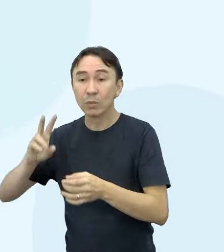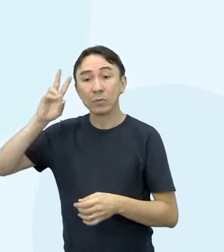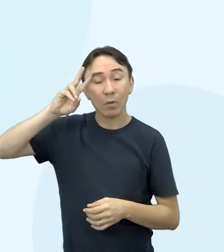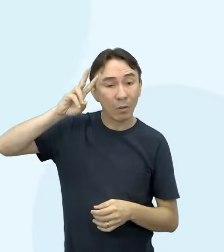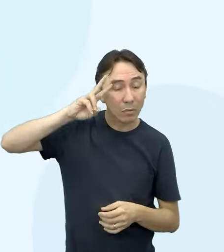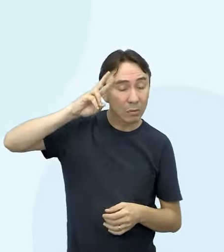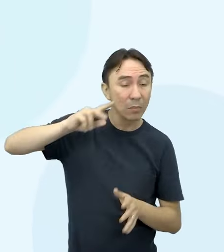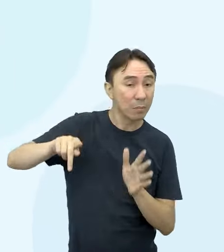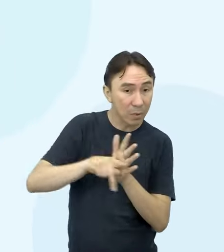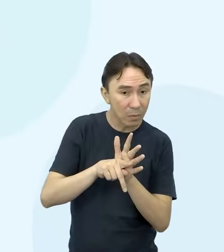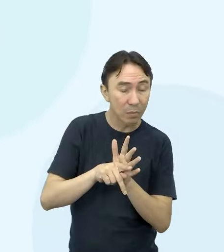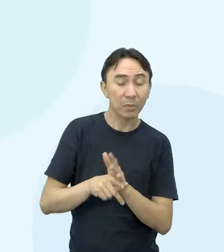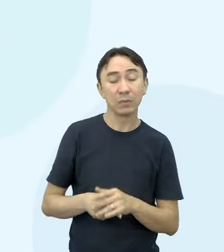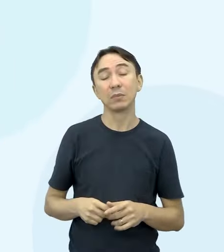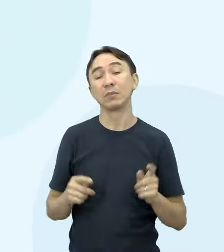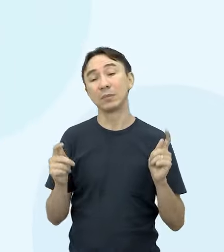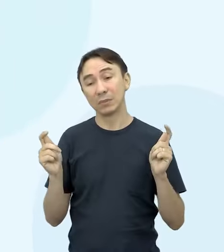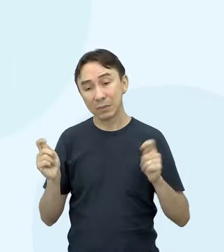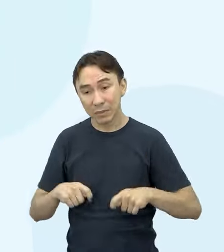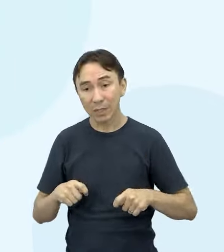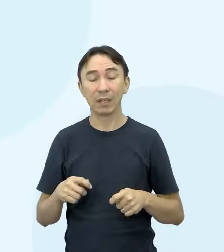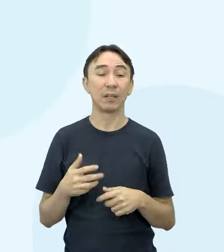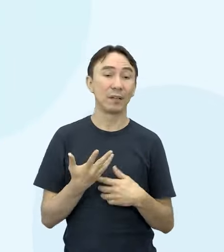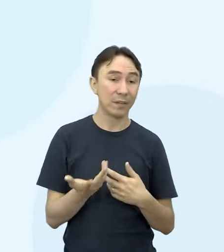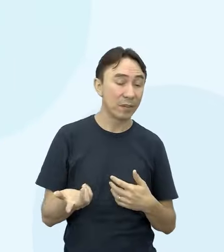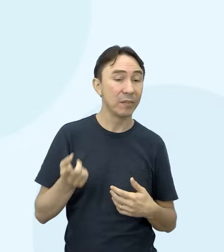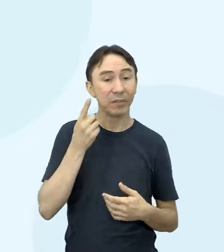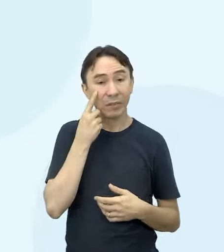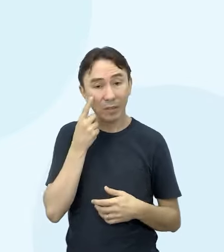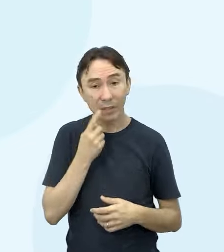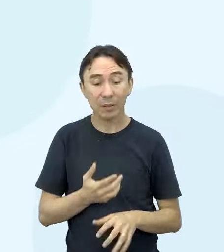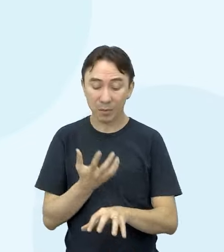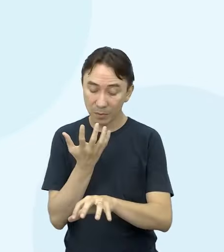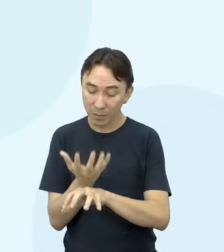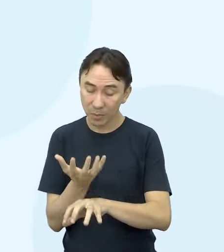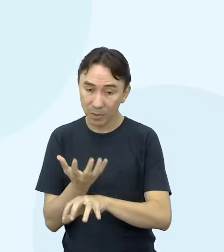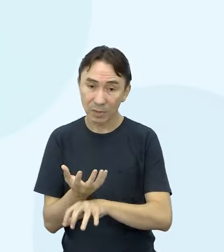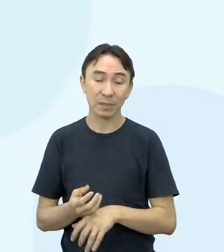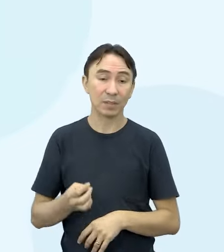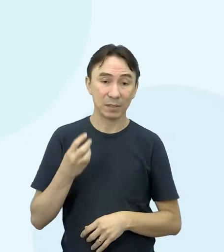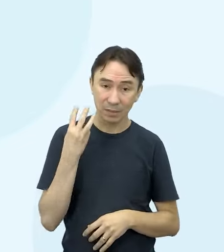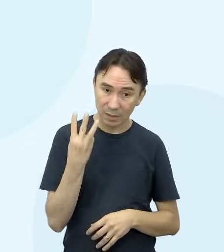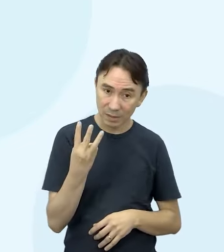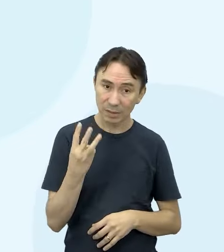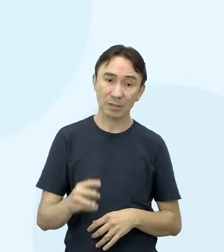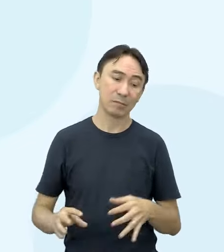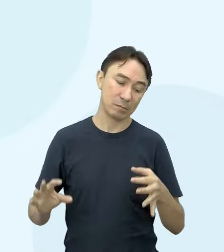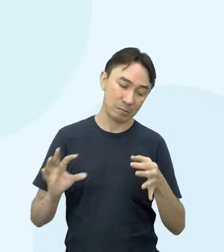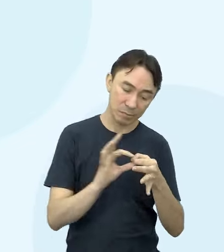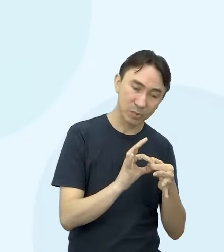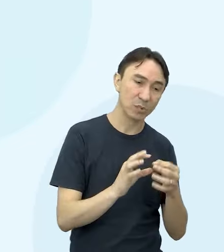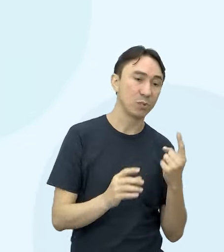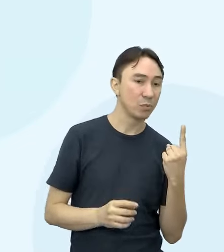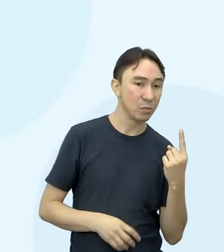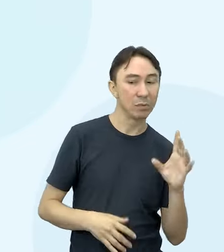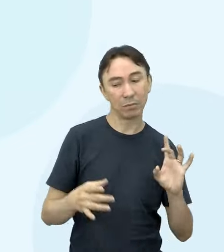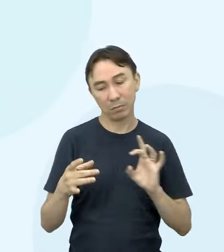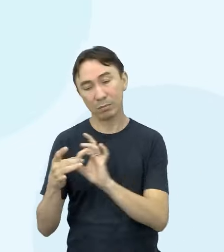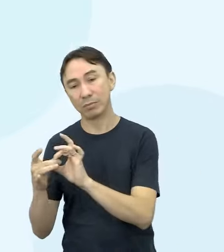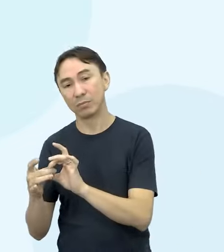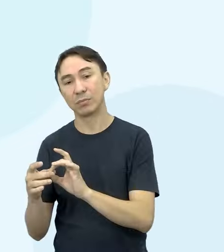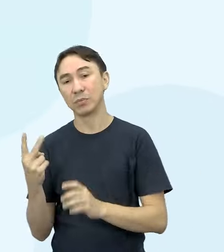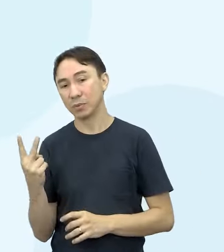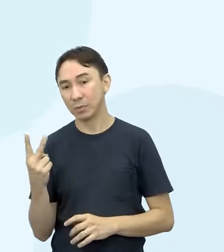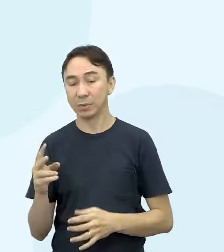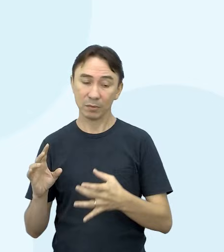naquelas atividades, é que a gente vai garantindo, então, que o componente 3 vá se juntando com o componente 1, com o componente 2 e com o